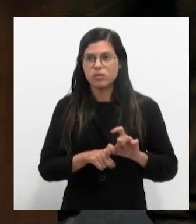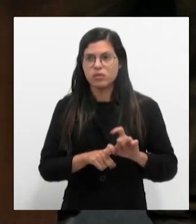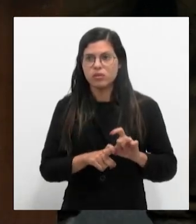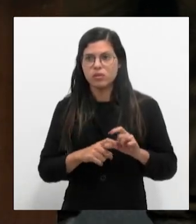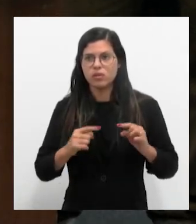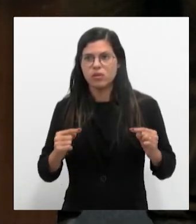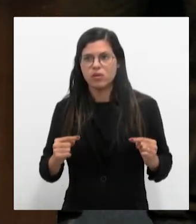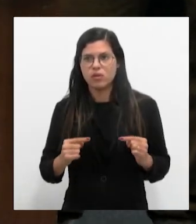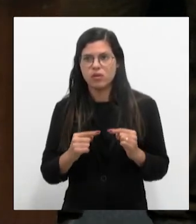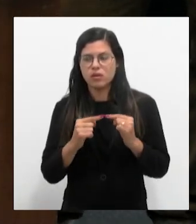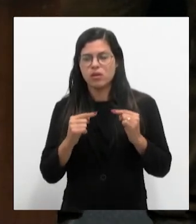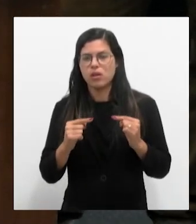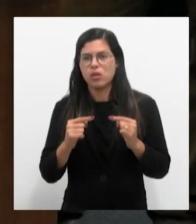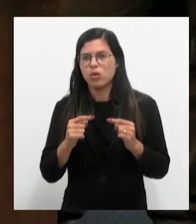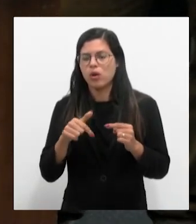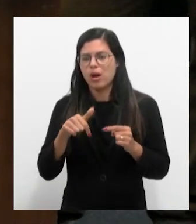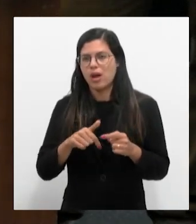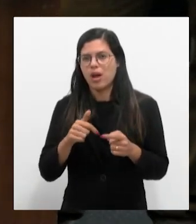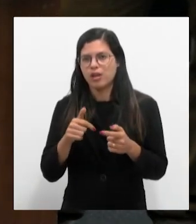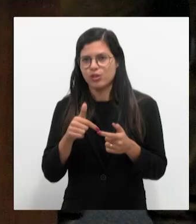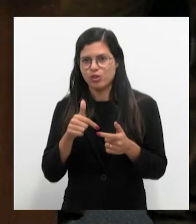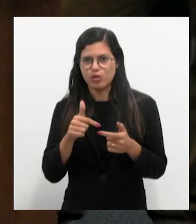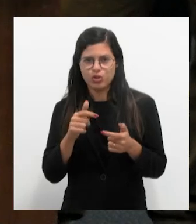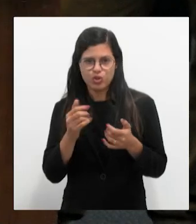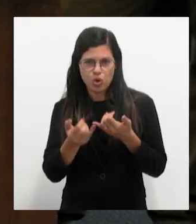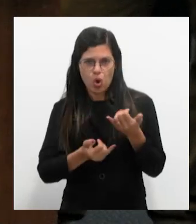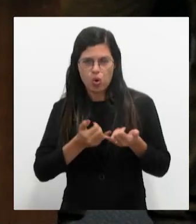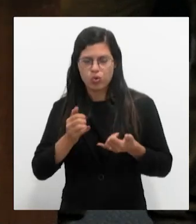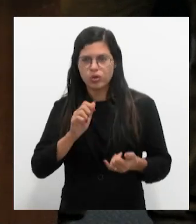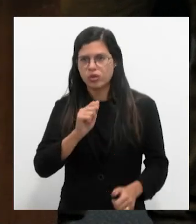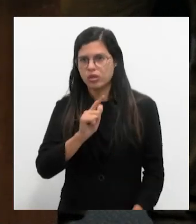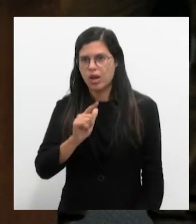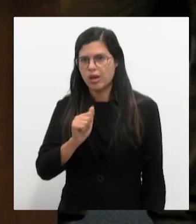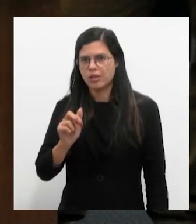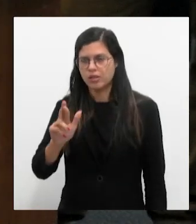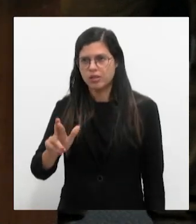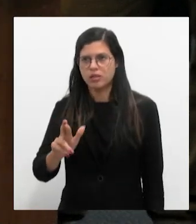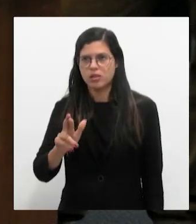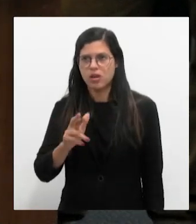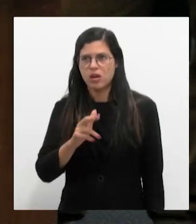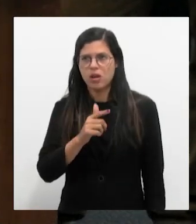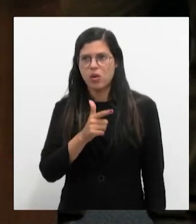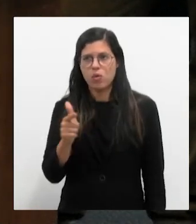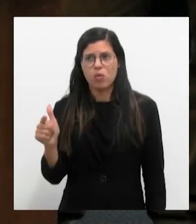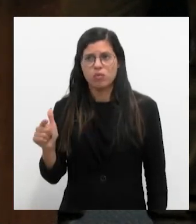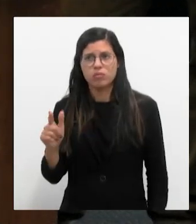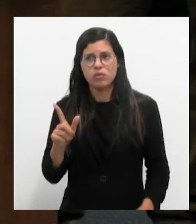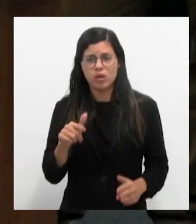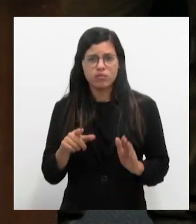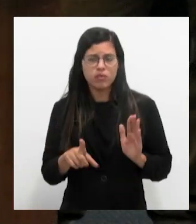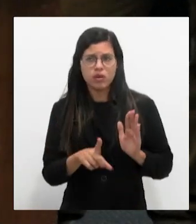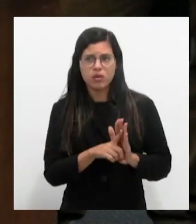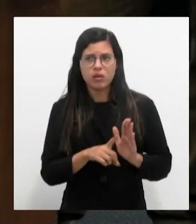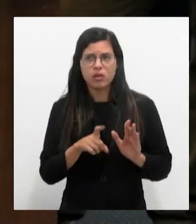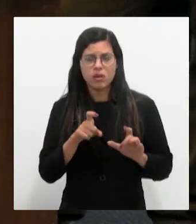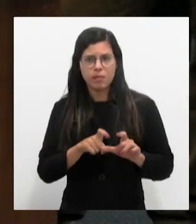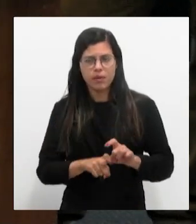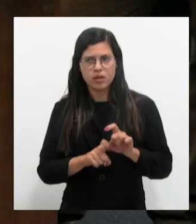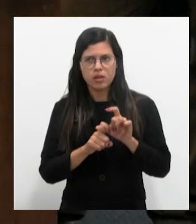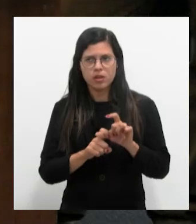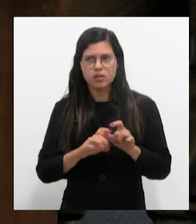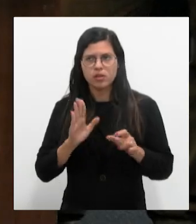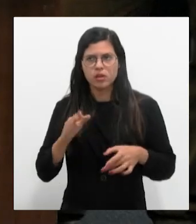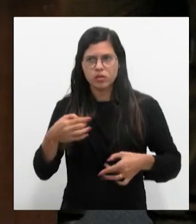referente aos jogos de azar. Queria também dizer que outras questões são legalizadas no Brasil, como a dependência que a gente